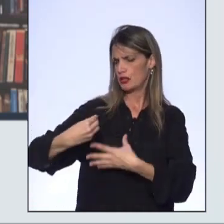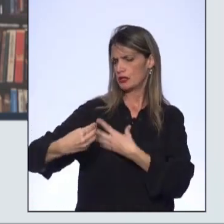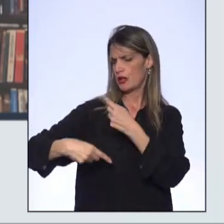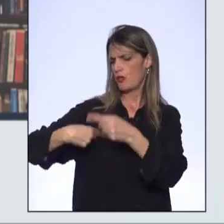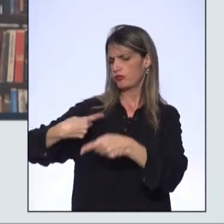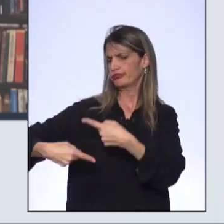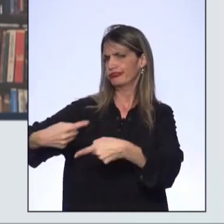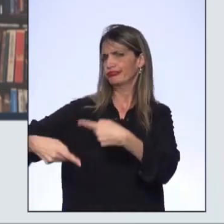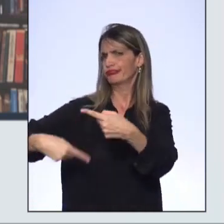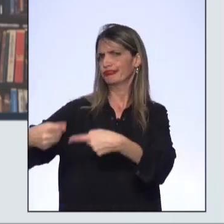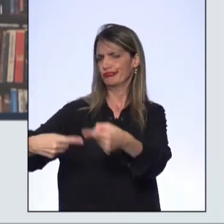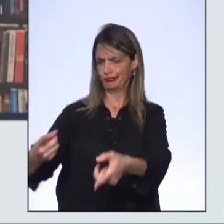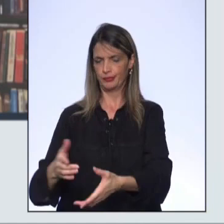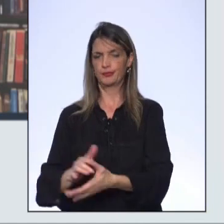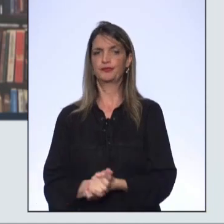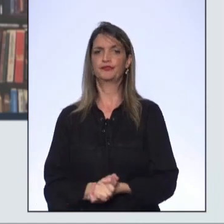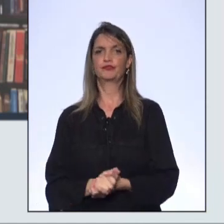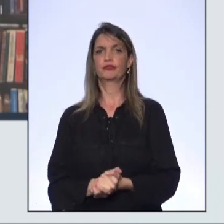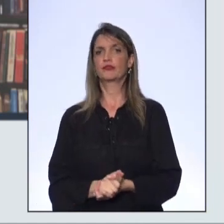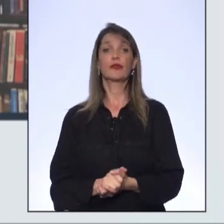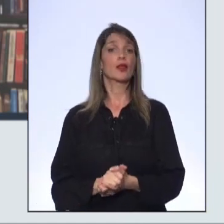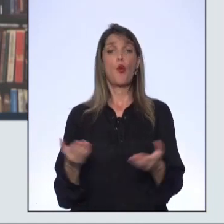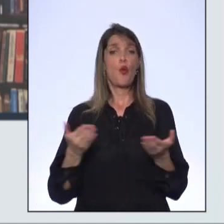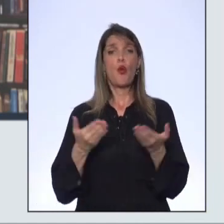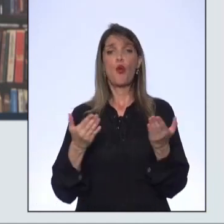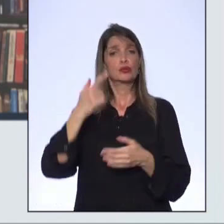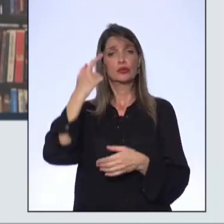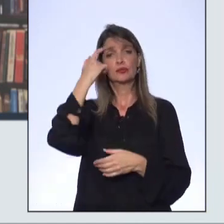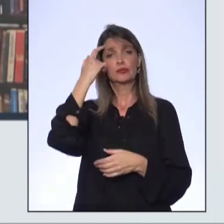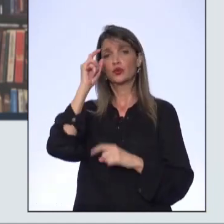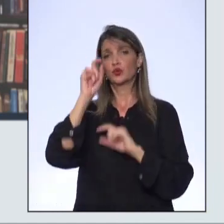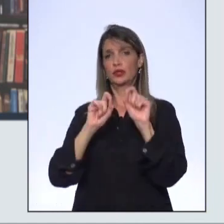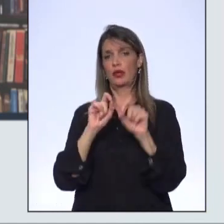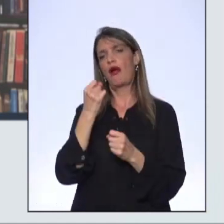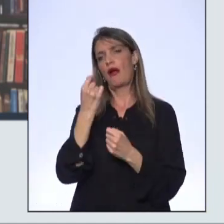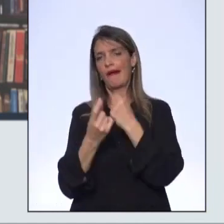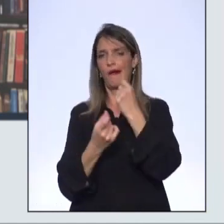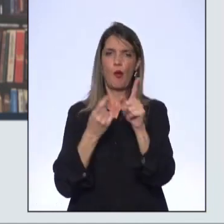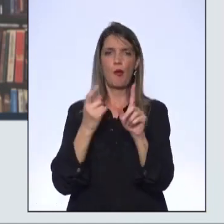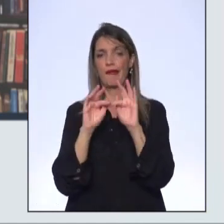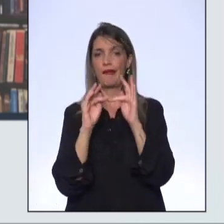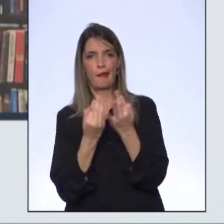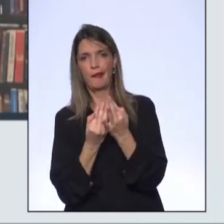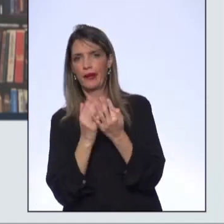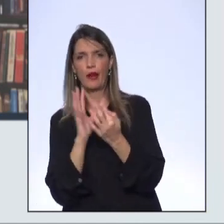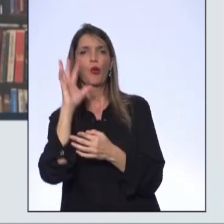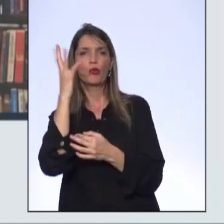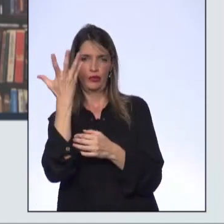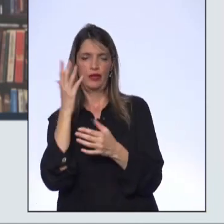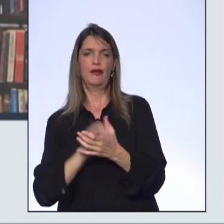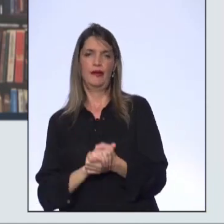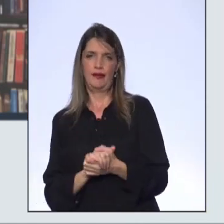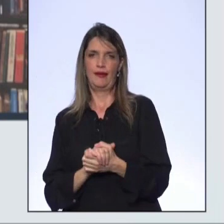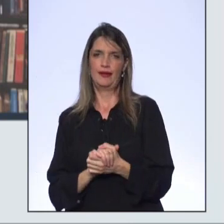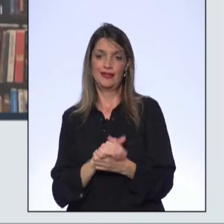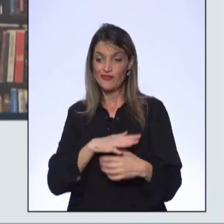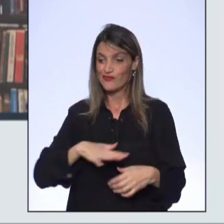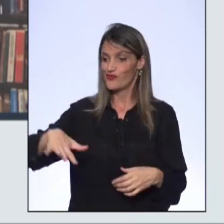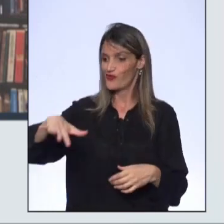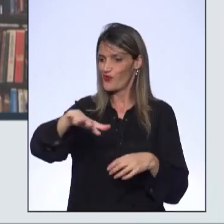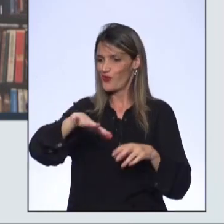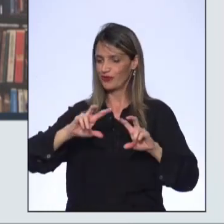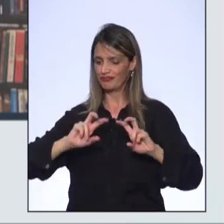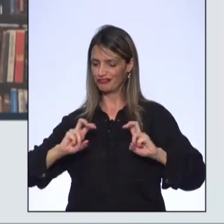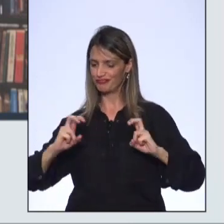aquela ideia que nós temos até hoje, né, em algumas famílias, quando todos estão reunidos à